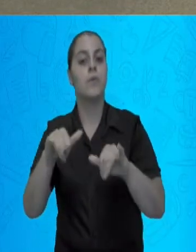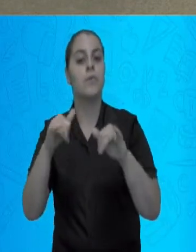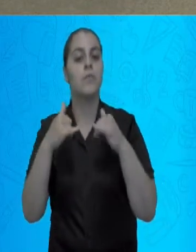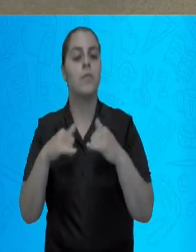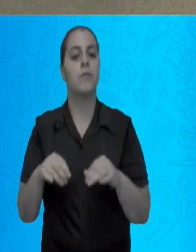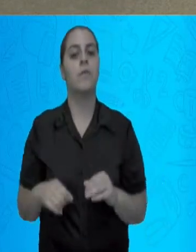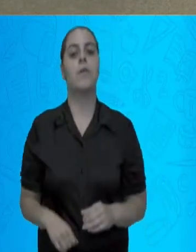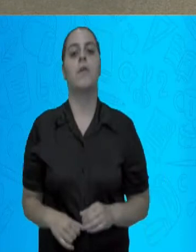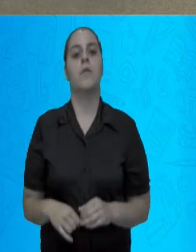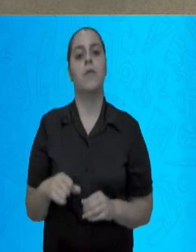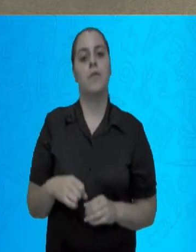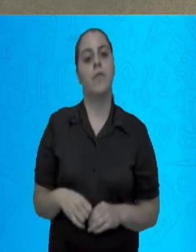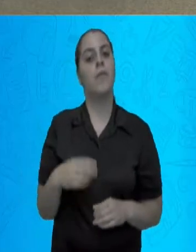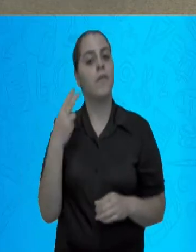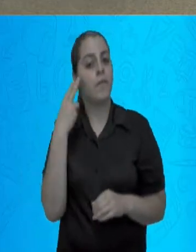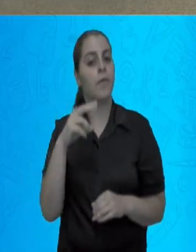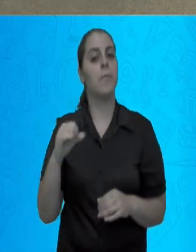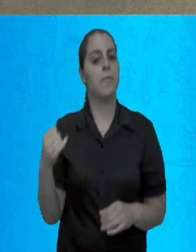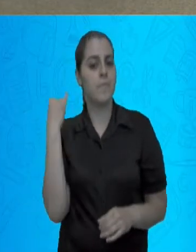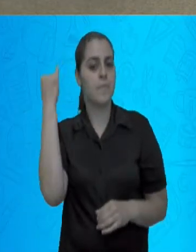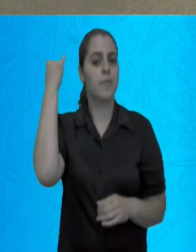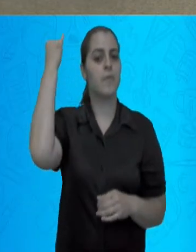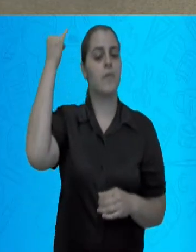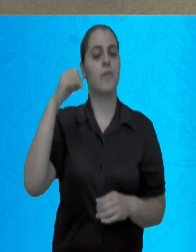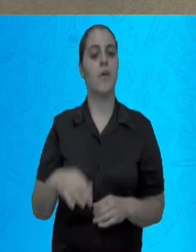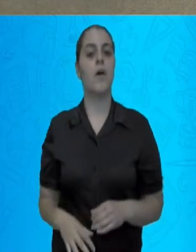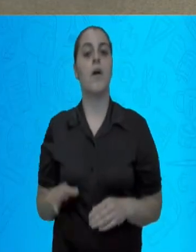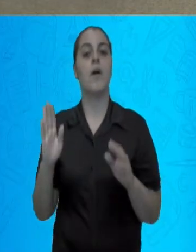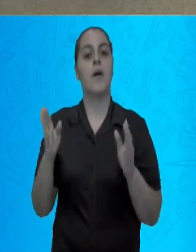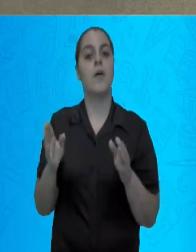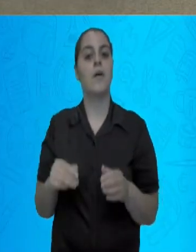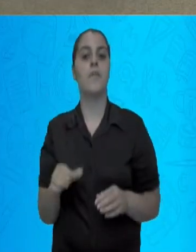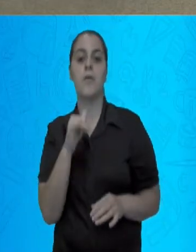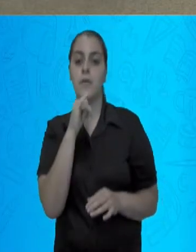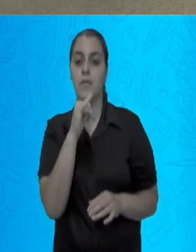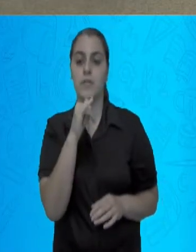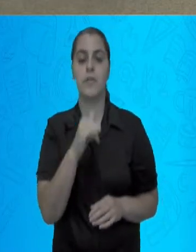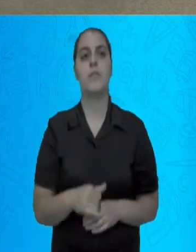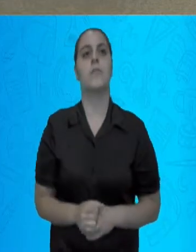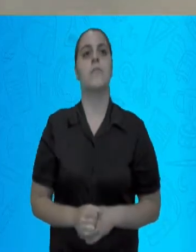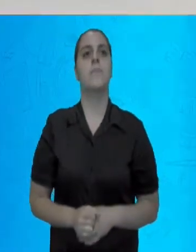como a estatística é muito importante? Agora vamos a um exemplo aqui. Ó.